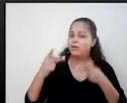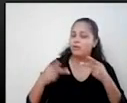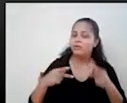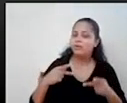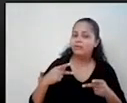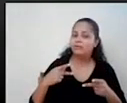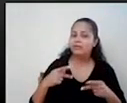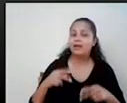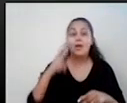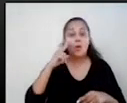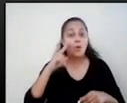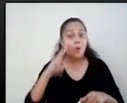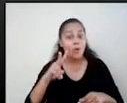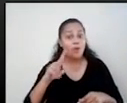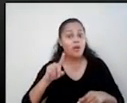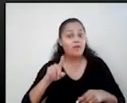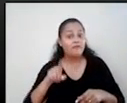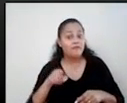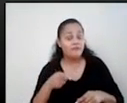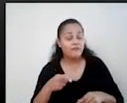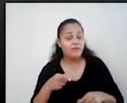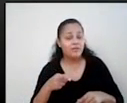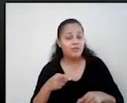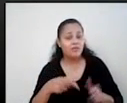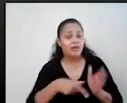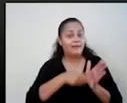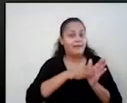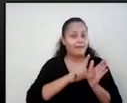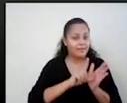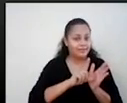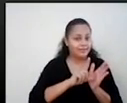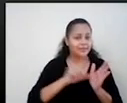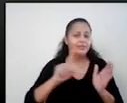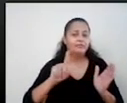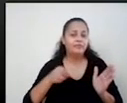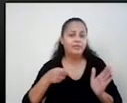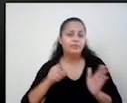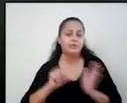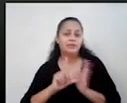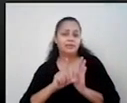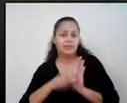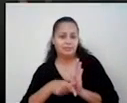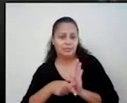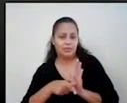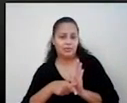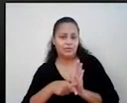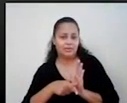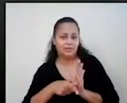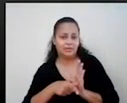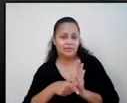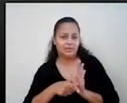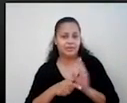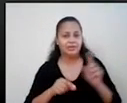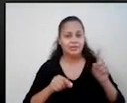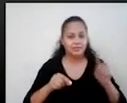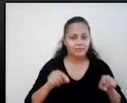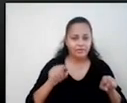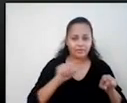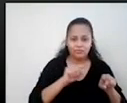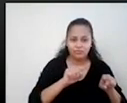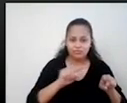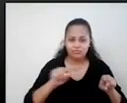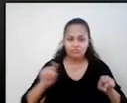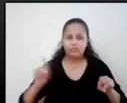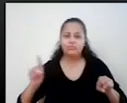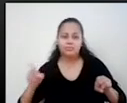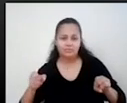contar. Olha só, a vírgula, aqui ela tá bem clara, olha, uma vírgula antes e uma depois. Então, o meu aposto é todo esse trecho marcado.